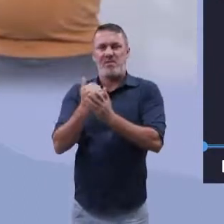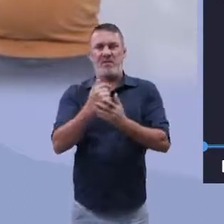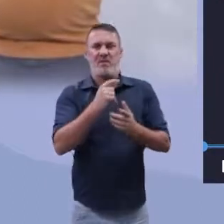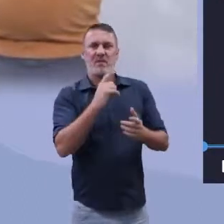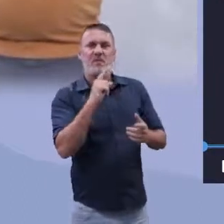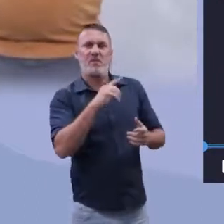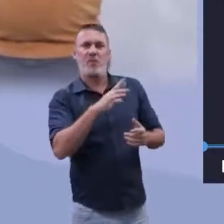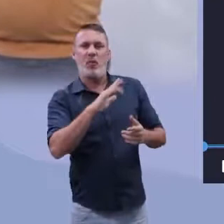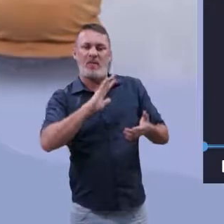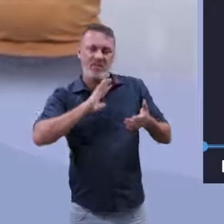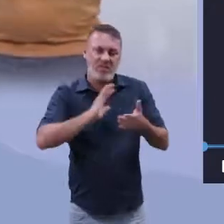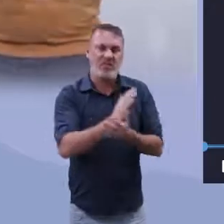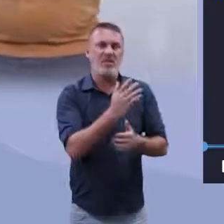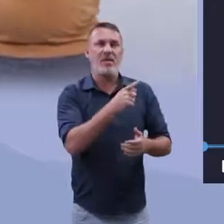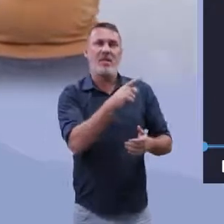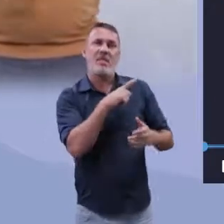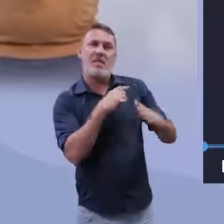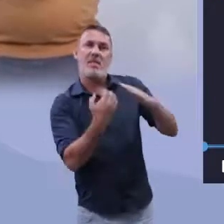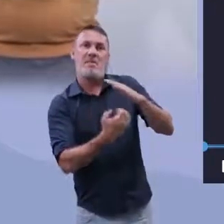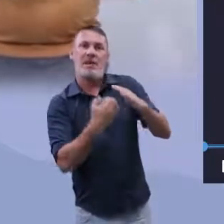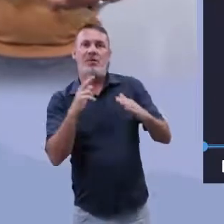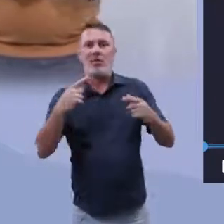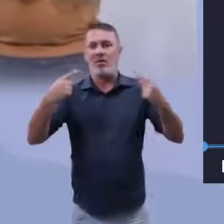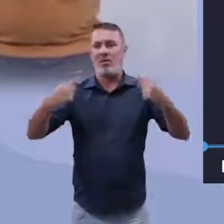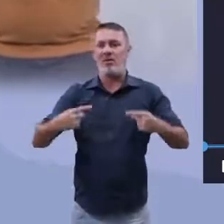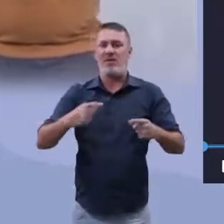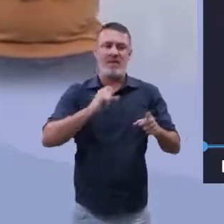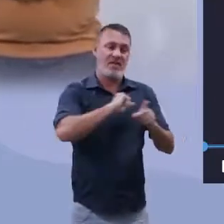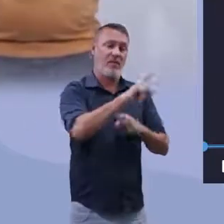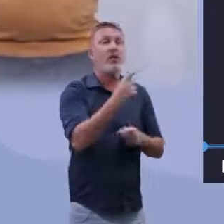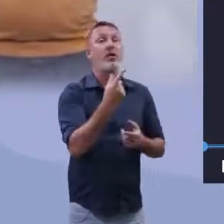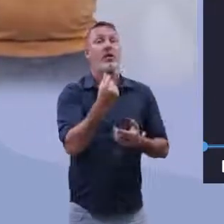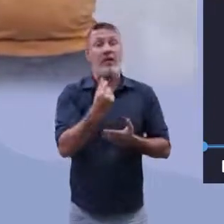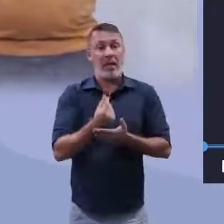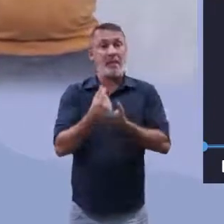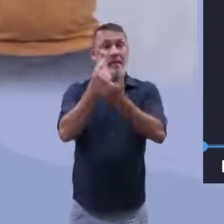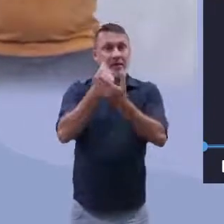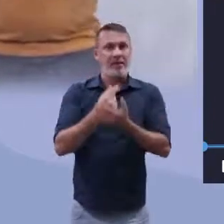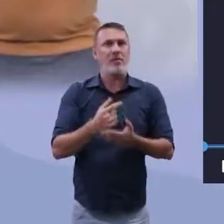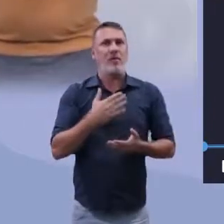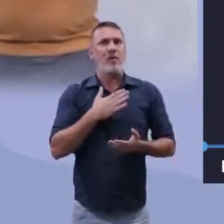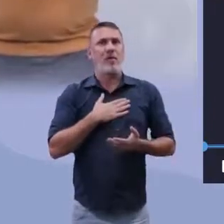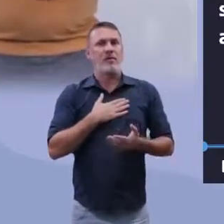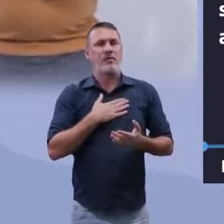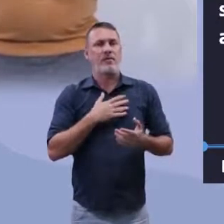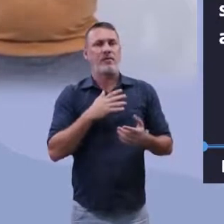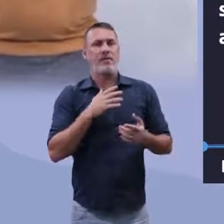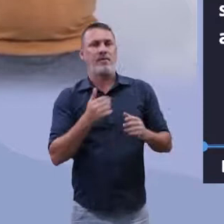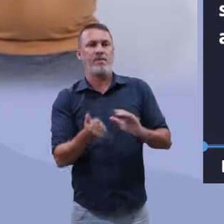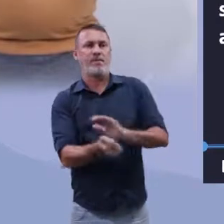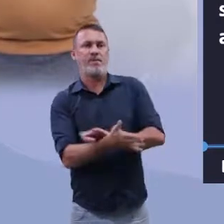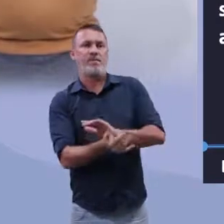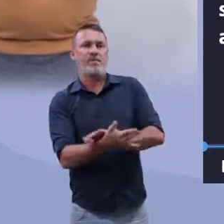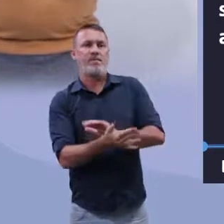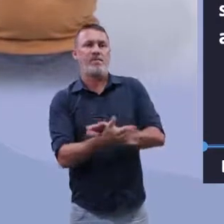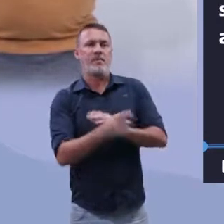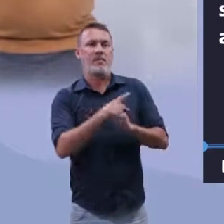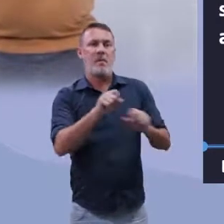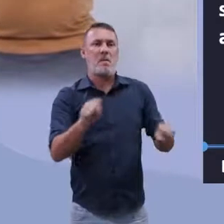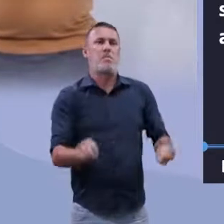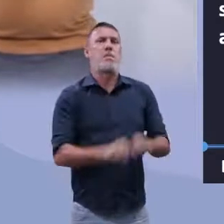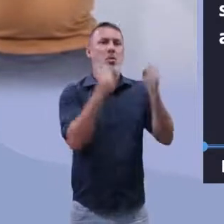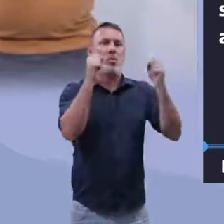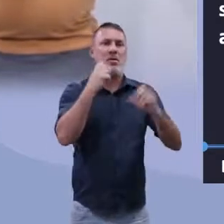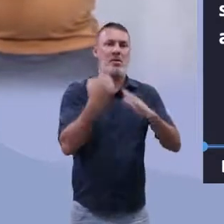com o produto de alguém, uma empresa contra outra empresa, o capitalismo aí presente, né? Nós falamos sobre isso com